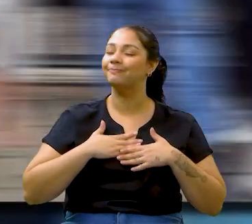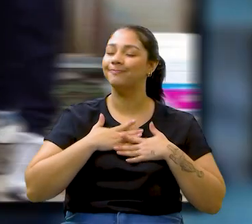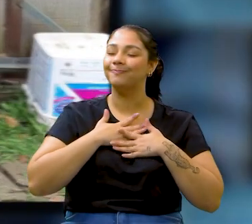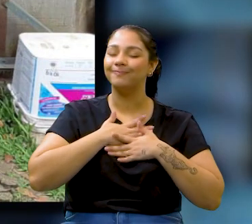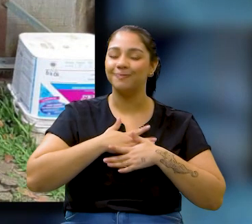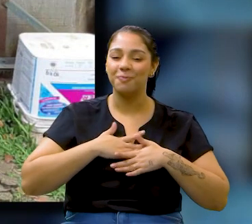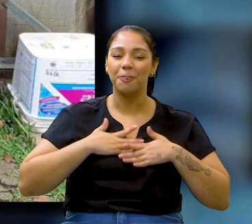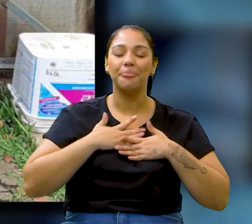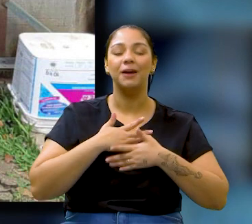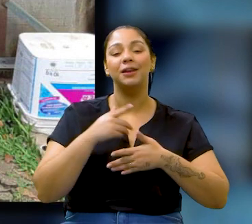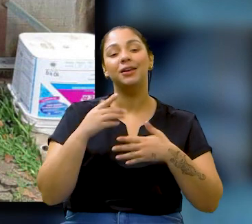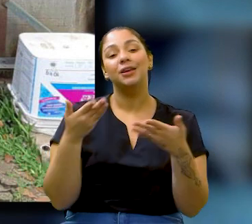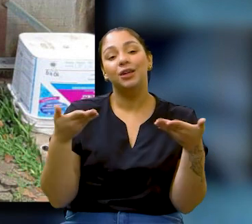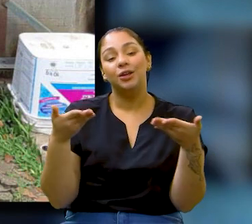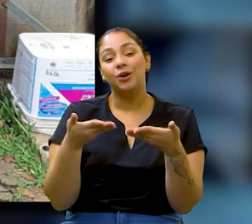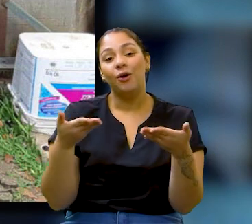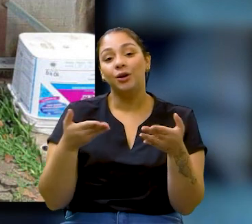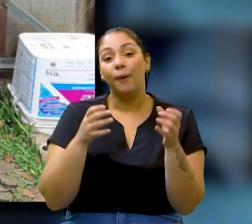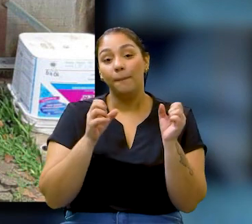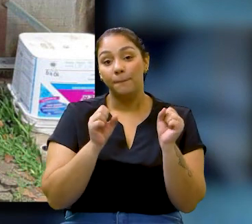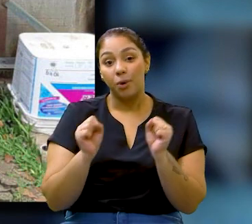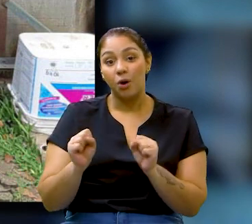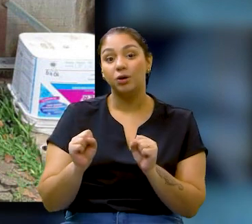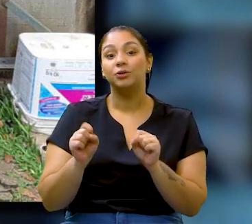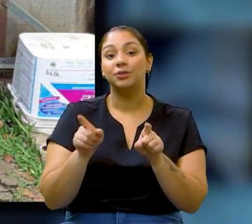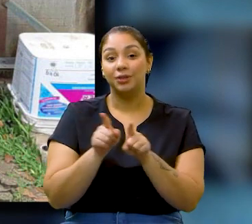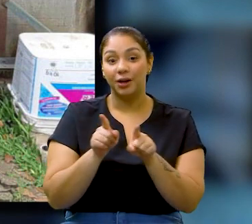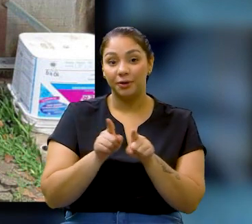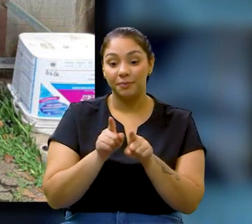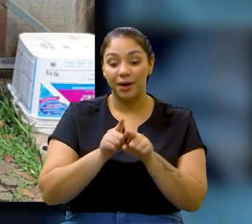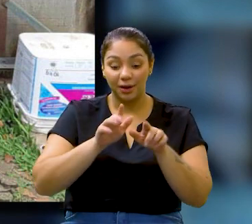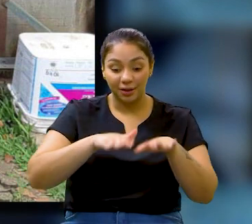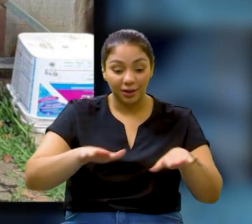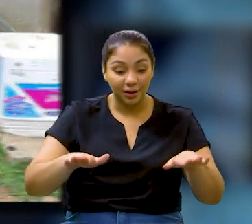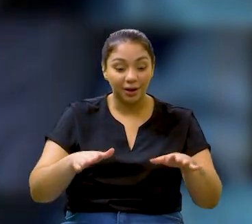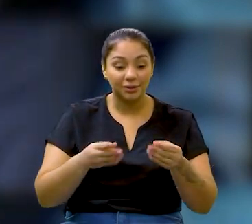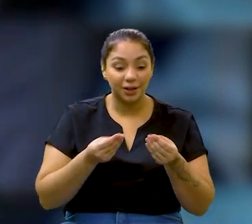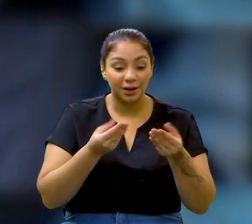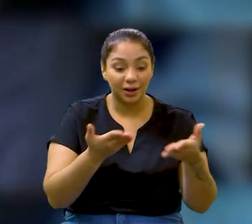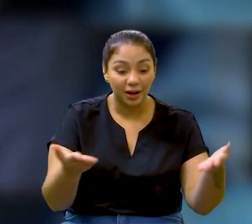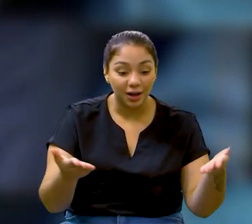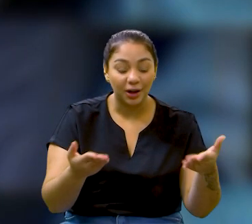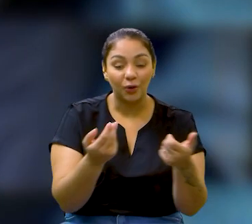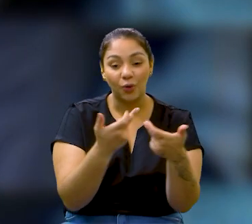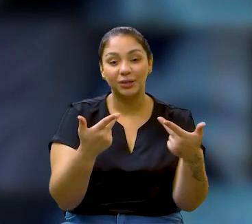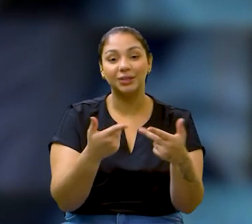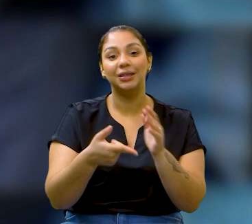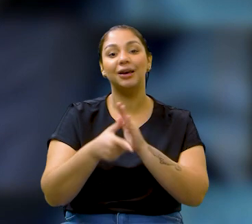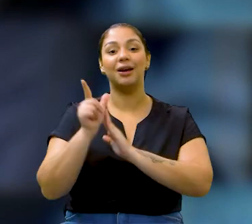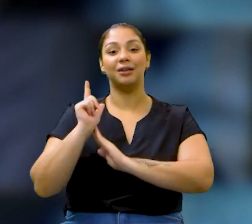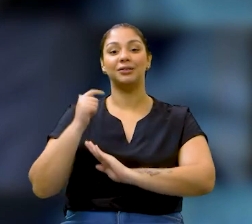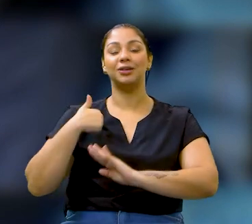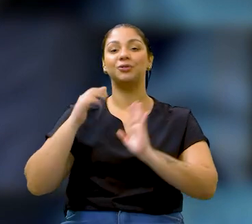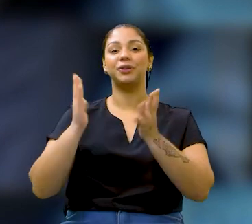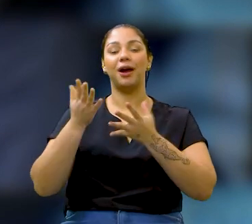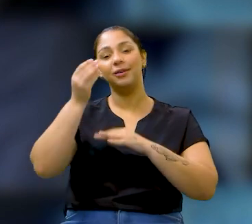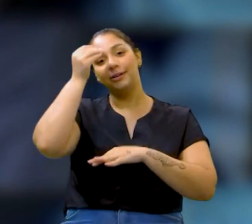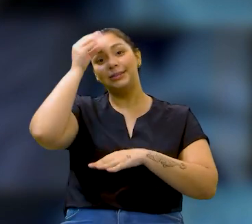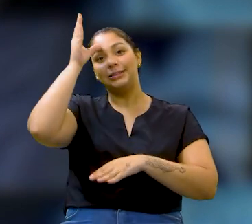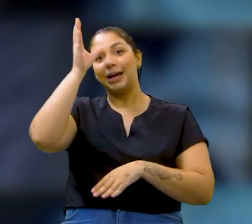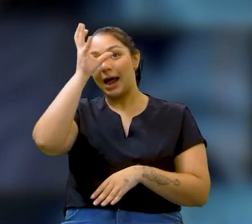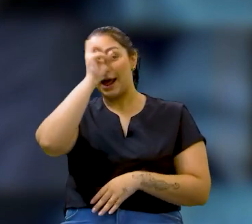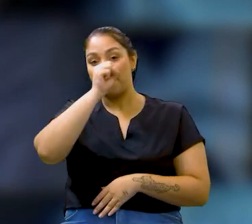gostava muito e hoje posso estar proporcionando para as crianças o que eu aprendi